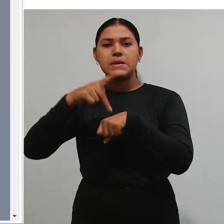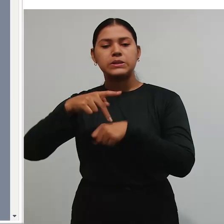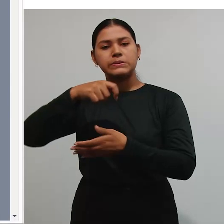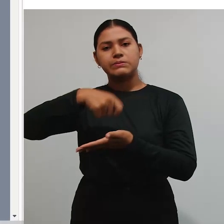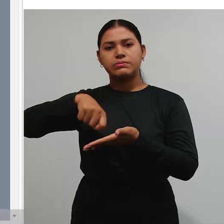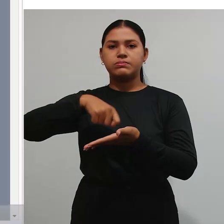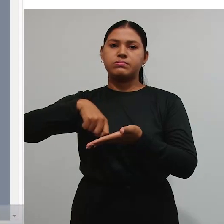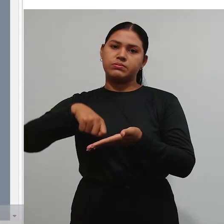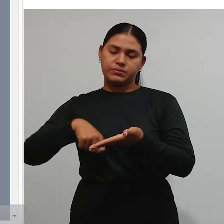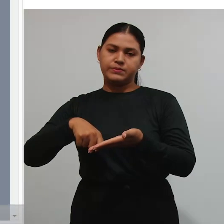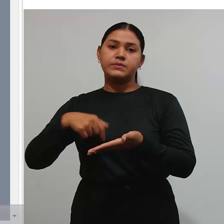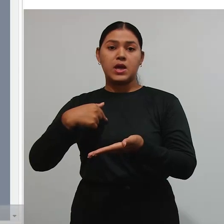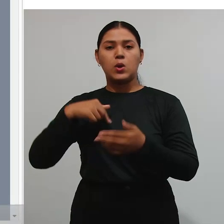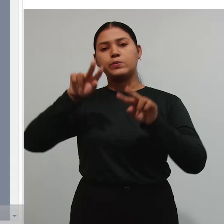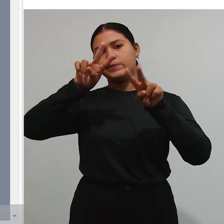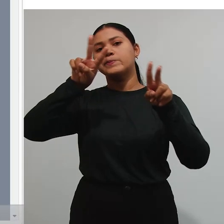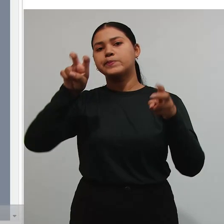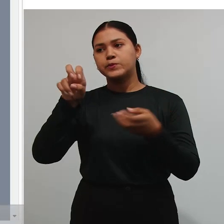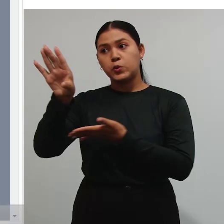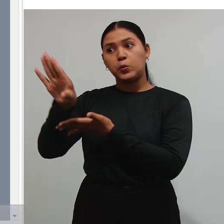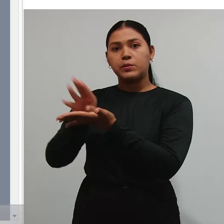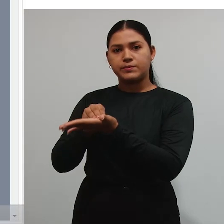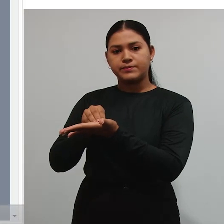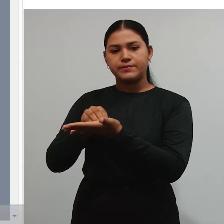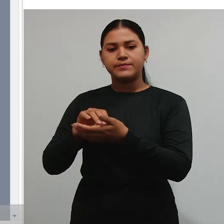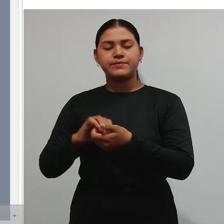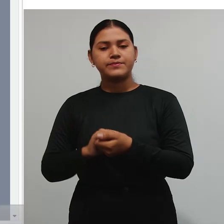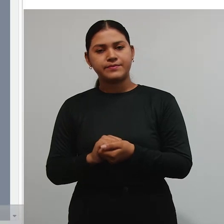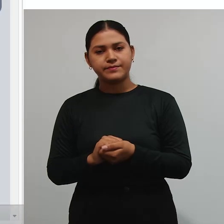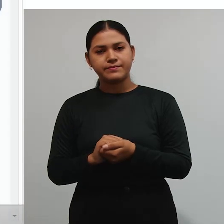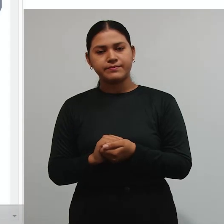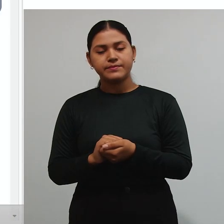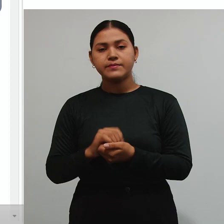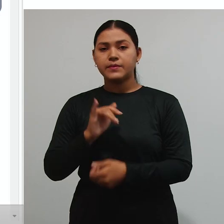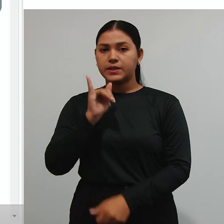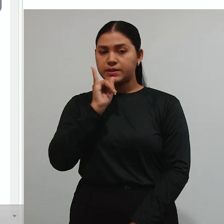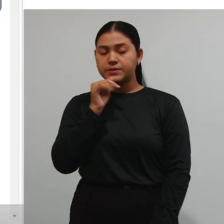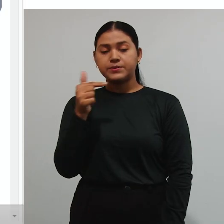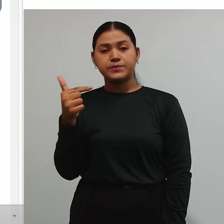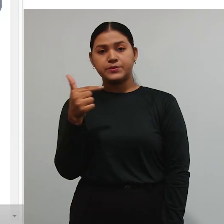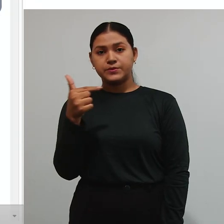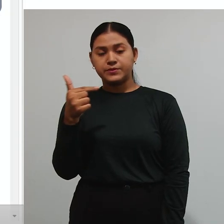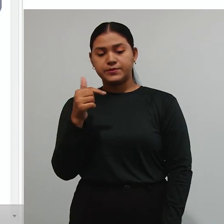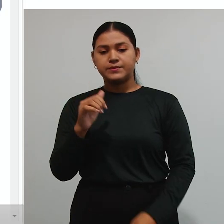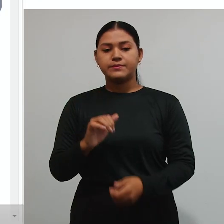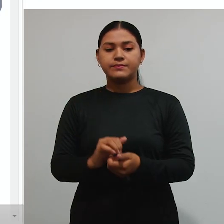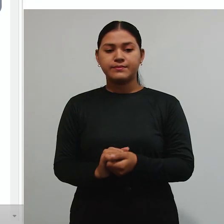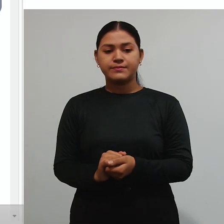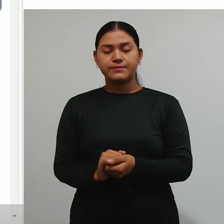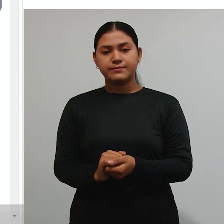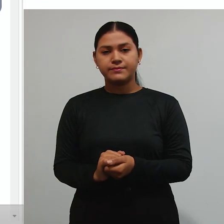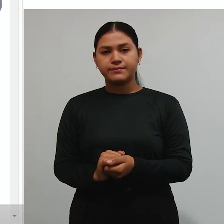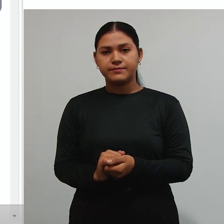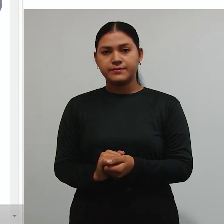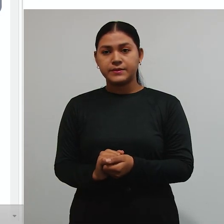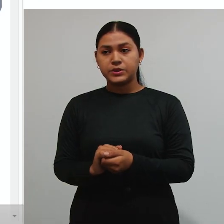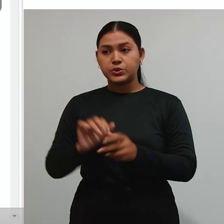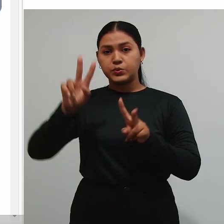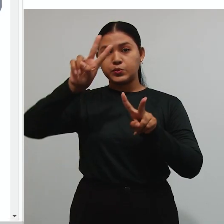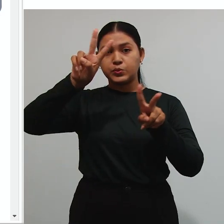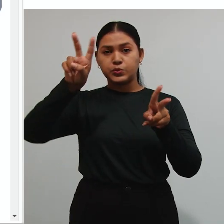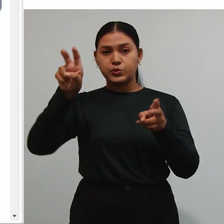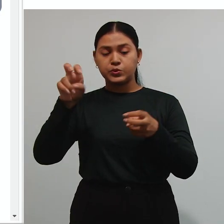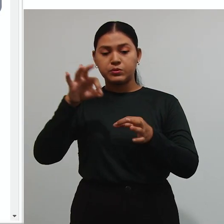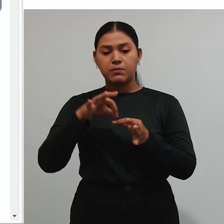segundo exemplo de citação direta longa, tá? A citação direta longa que eu também posso